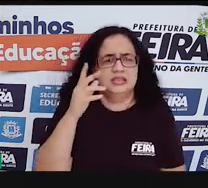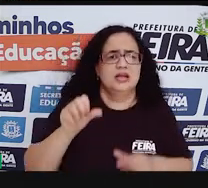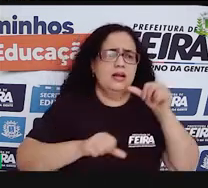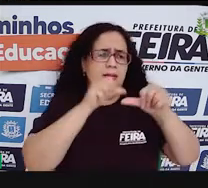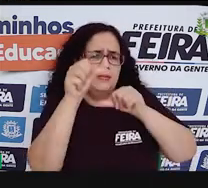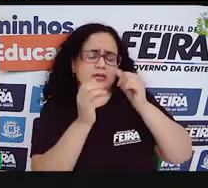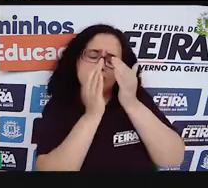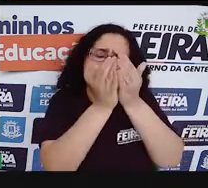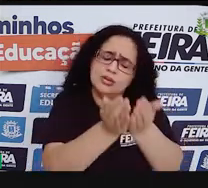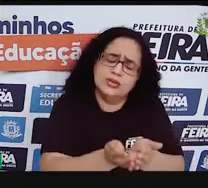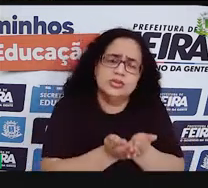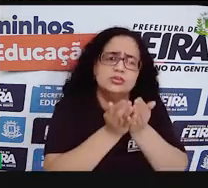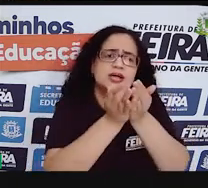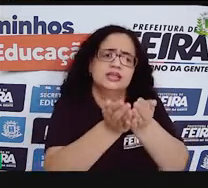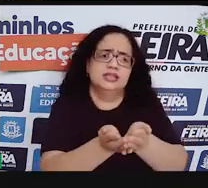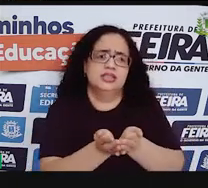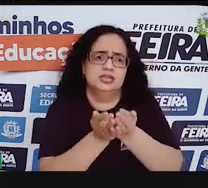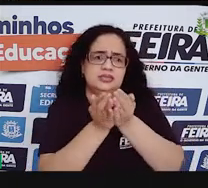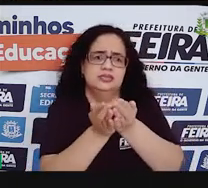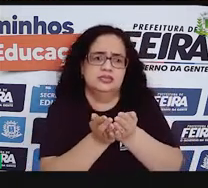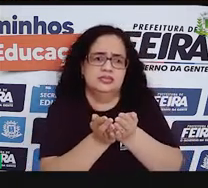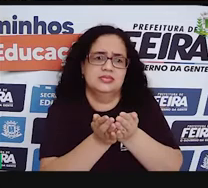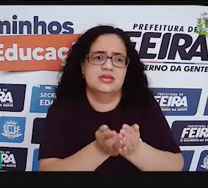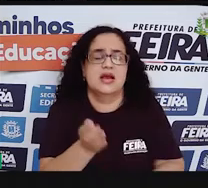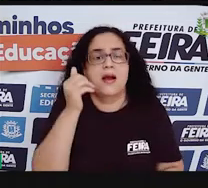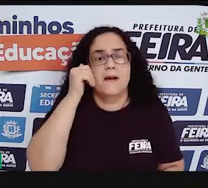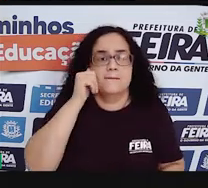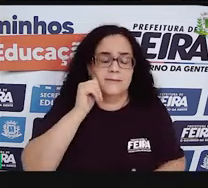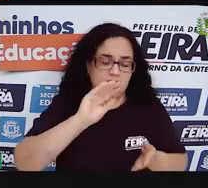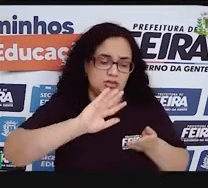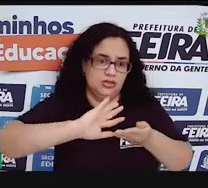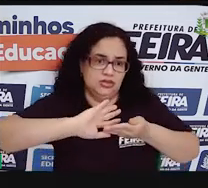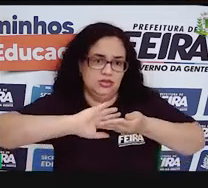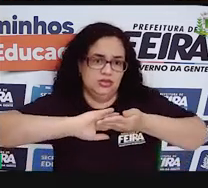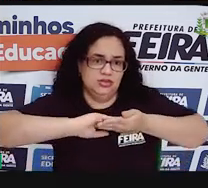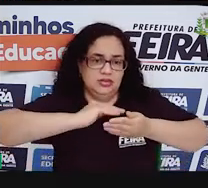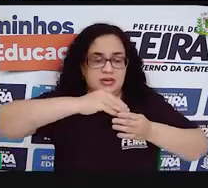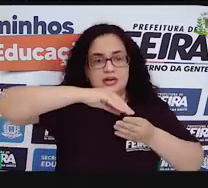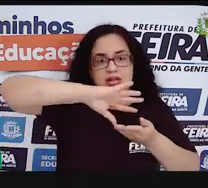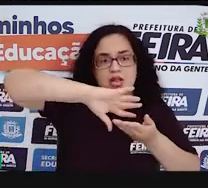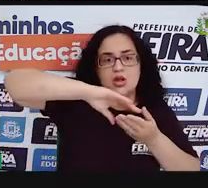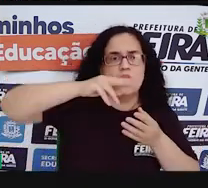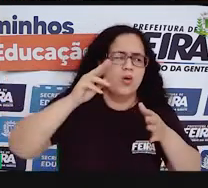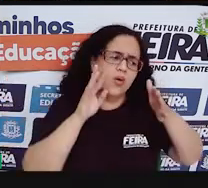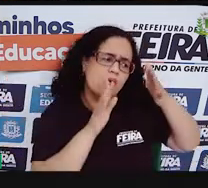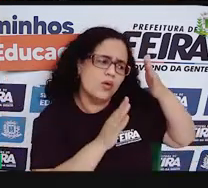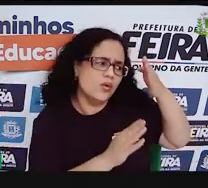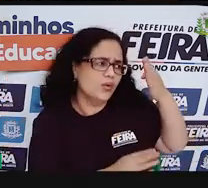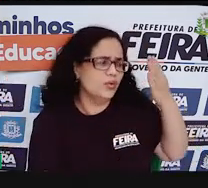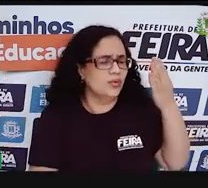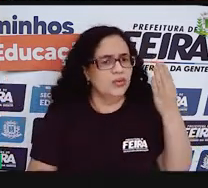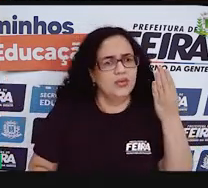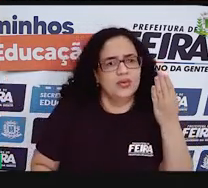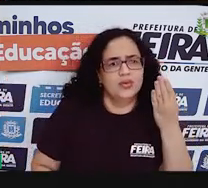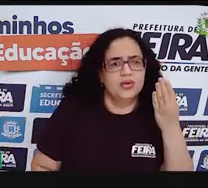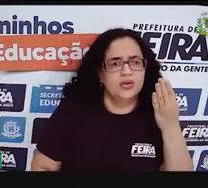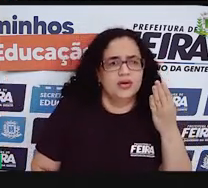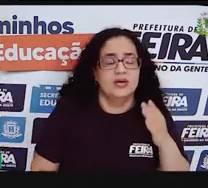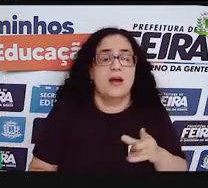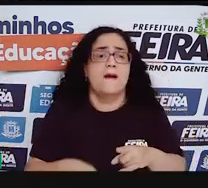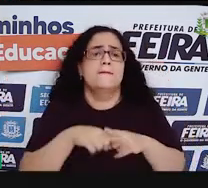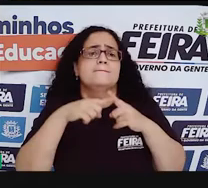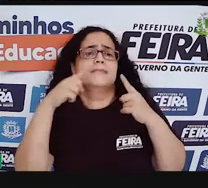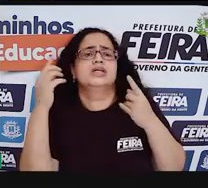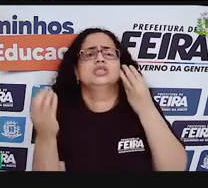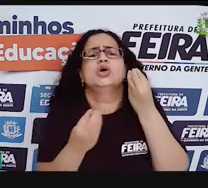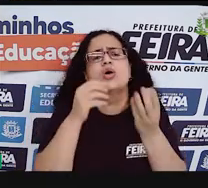num barquinho. E a menina pegou a folha de papel, olhou, olhou. Mas como é que